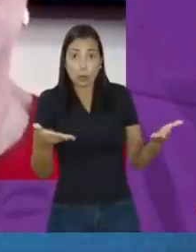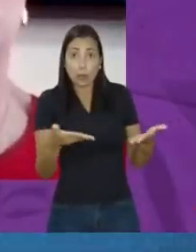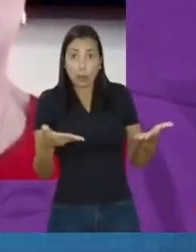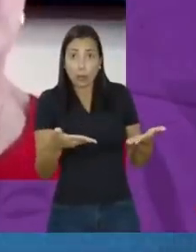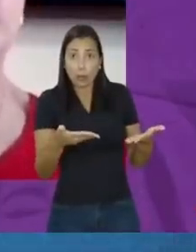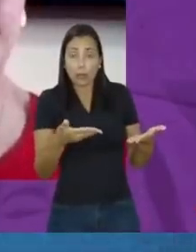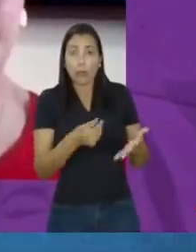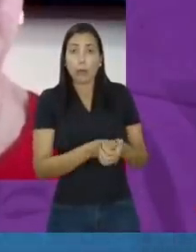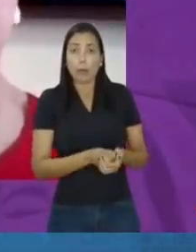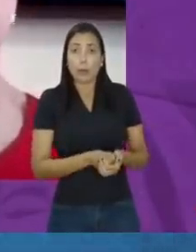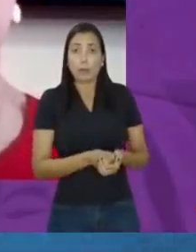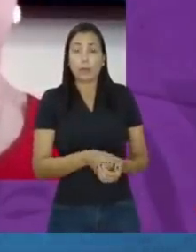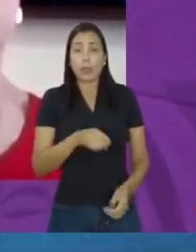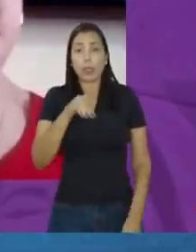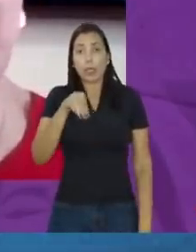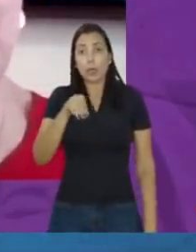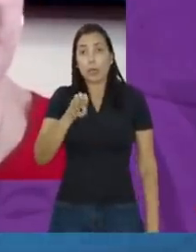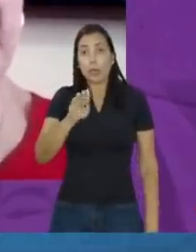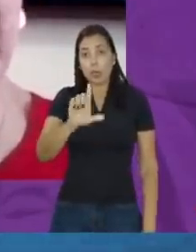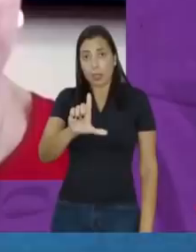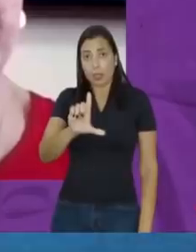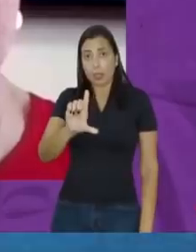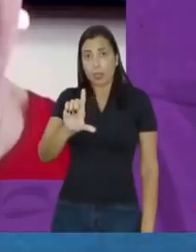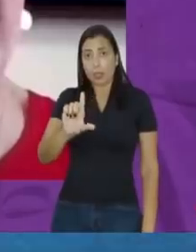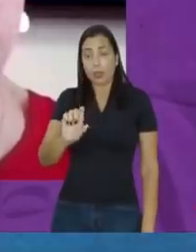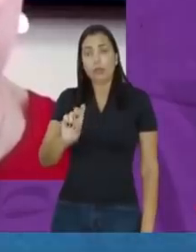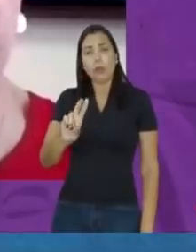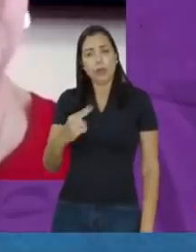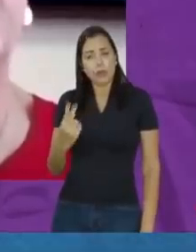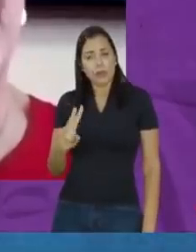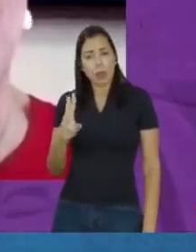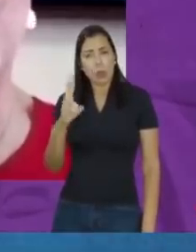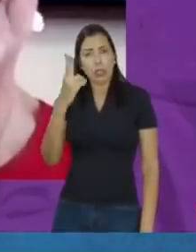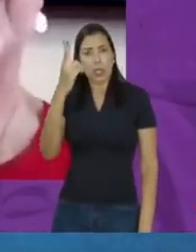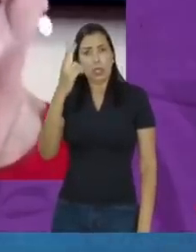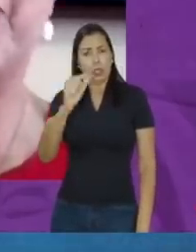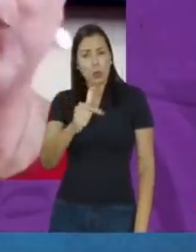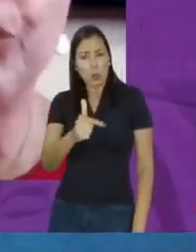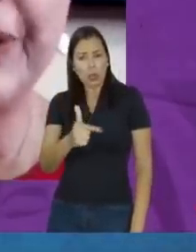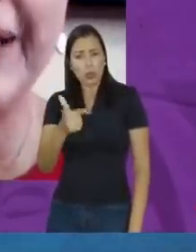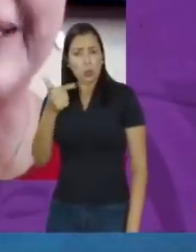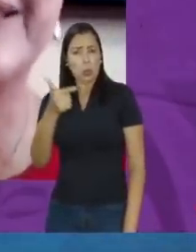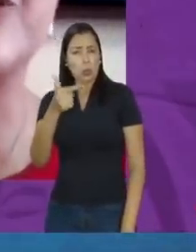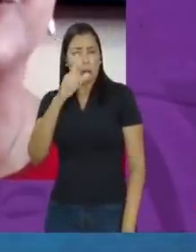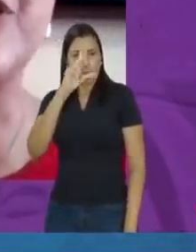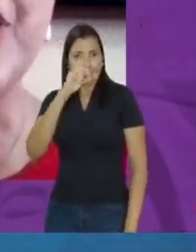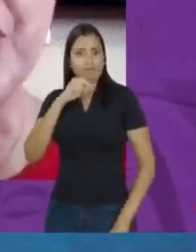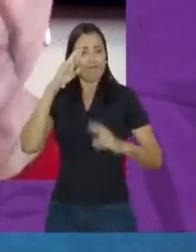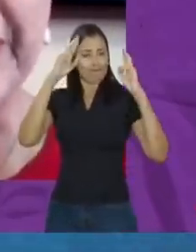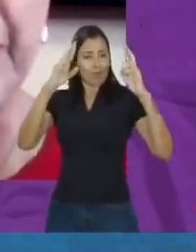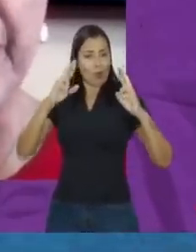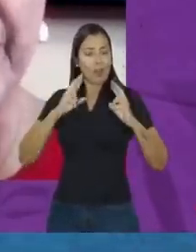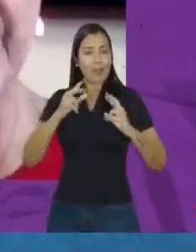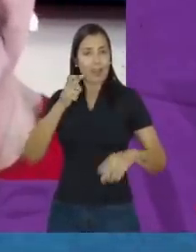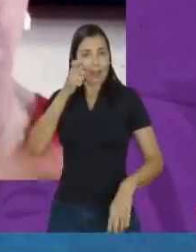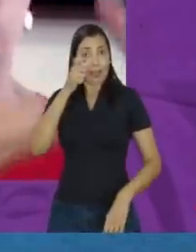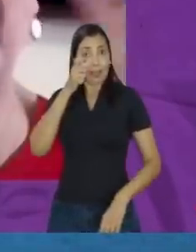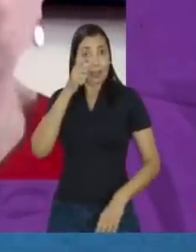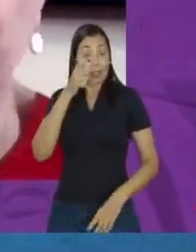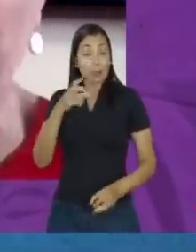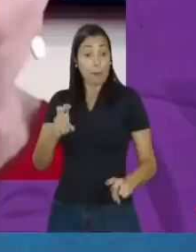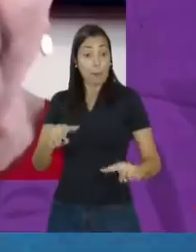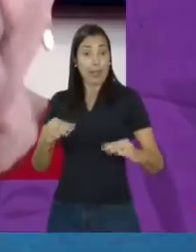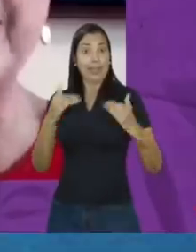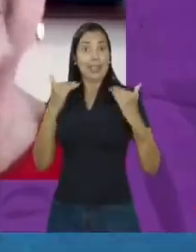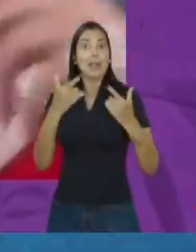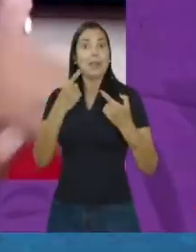momento, o MBL foi ultravalorizado. Então, a dupla moral é muito interessante da gente perceber,